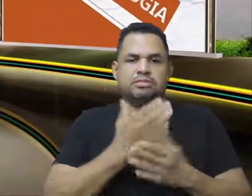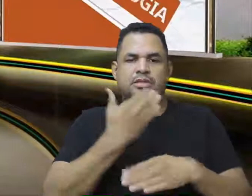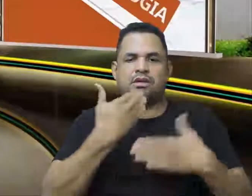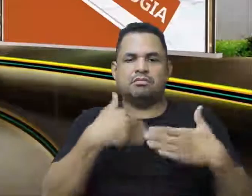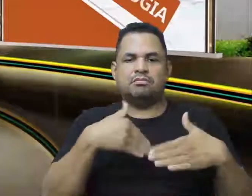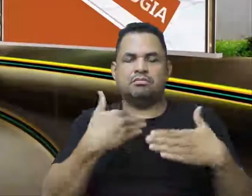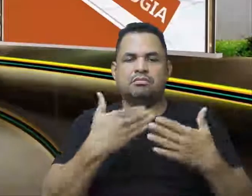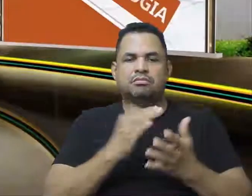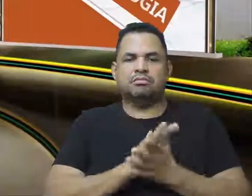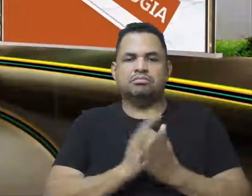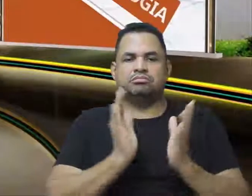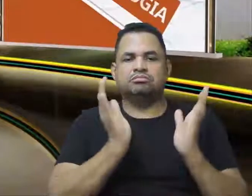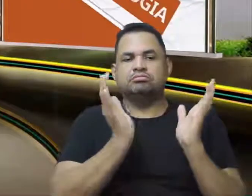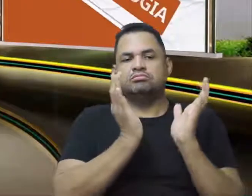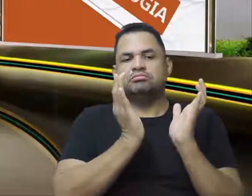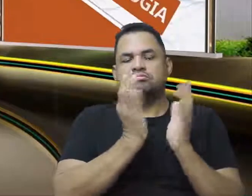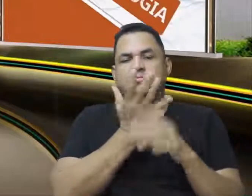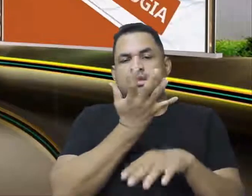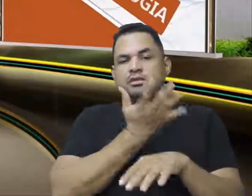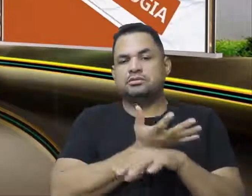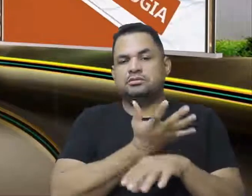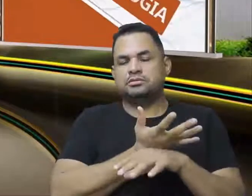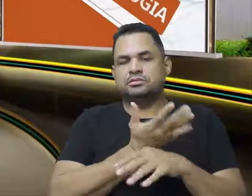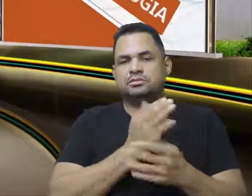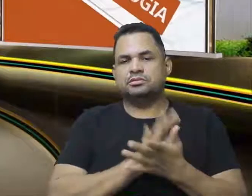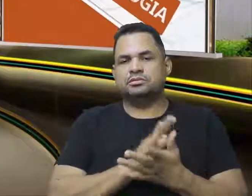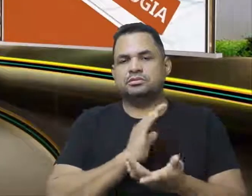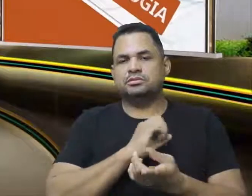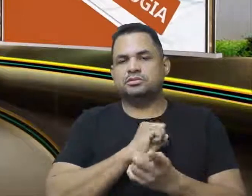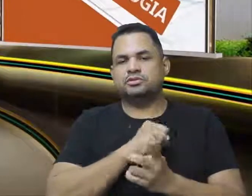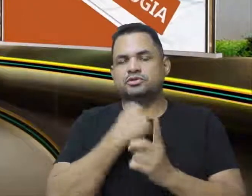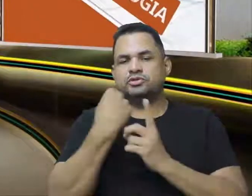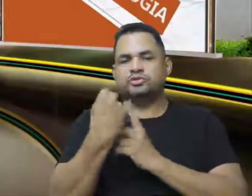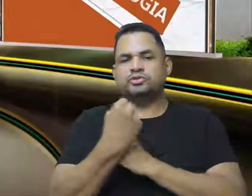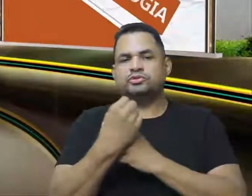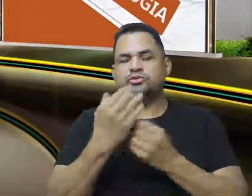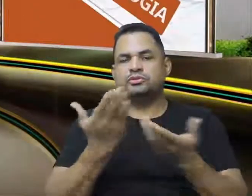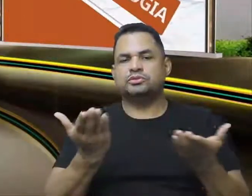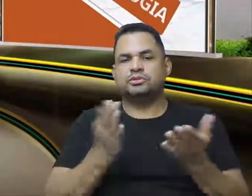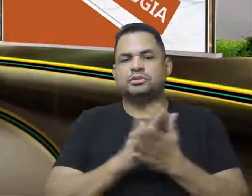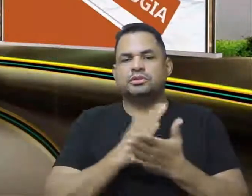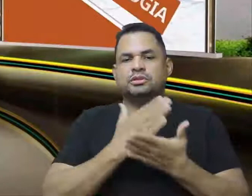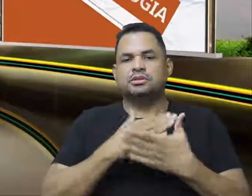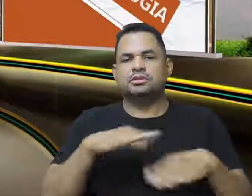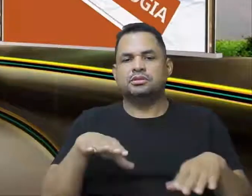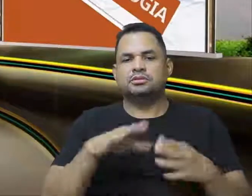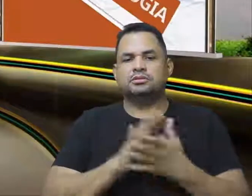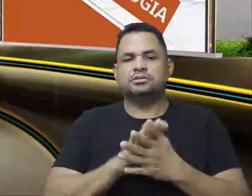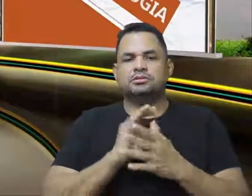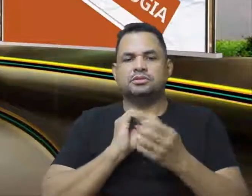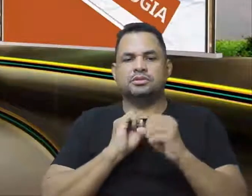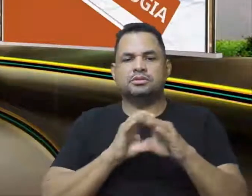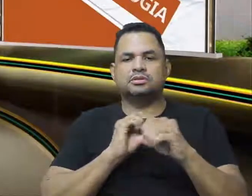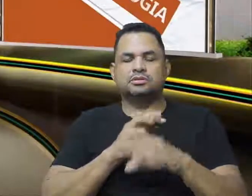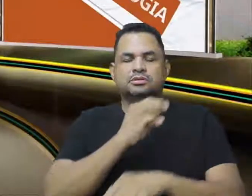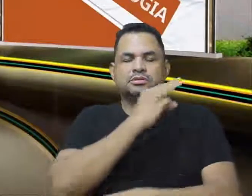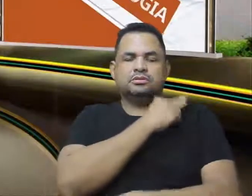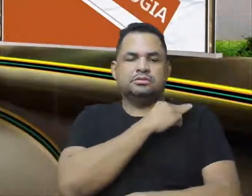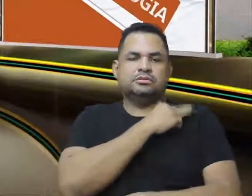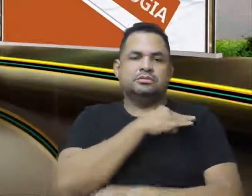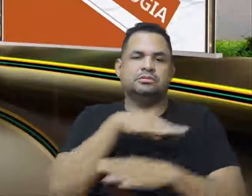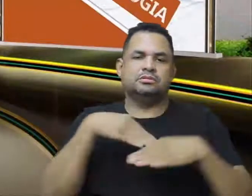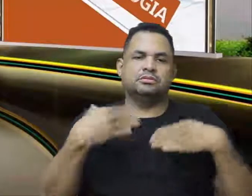componente curricular e Sociologia tá encerrando aí na vida escolar ou seja do ensino médio de vocês